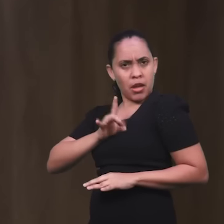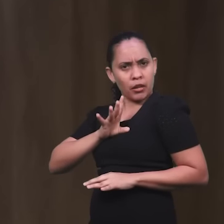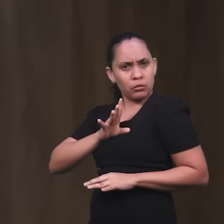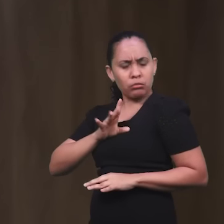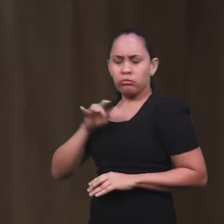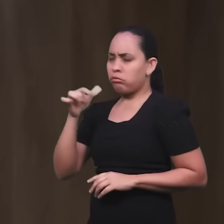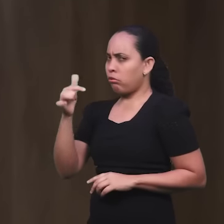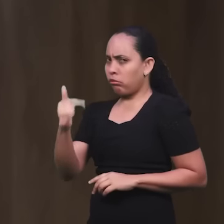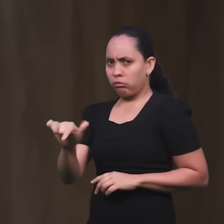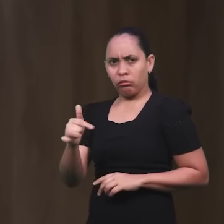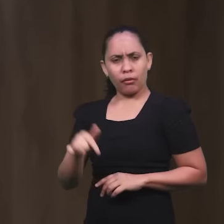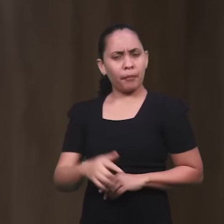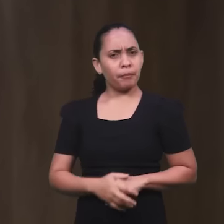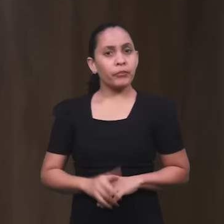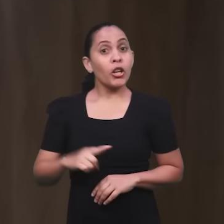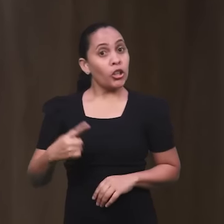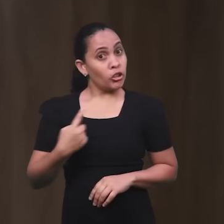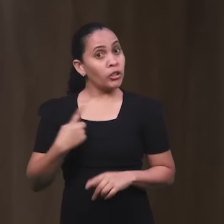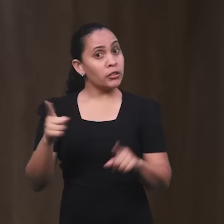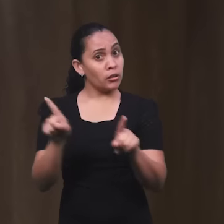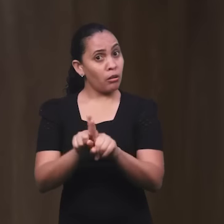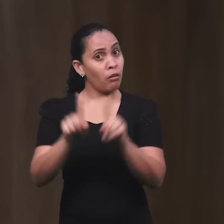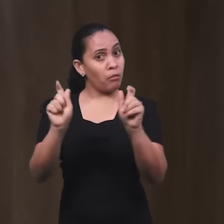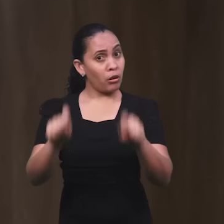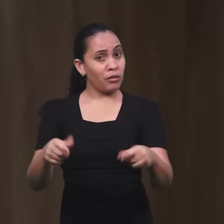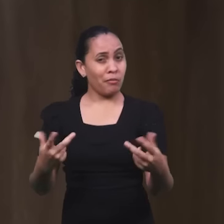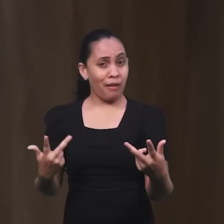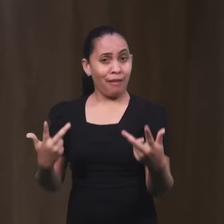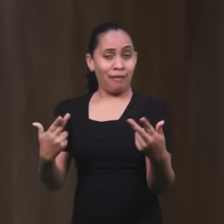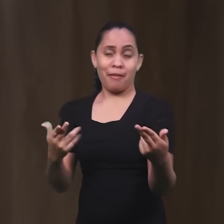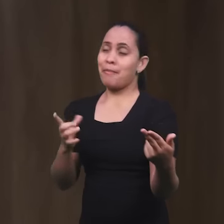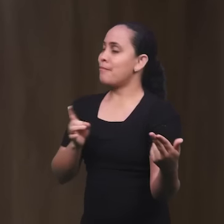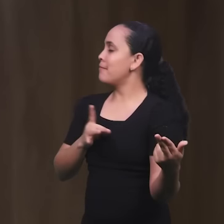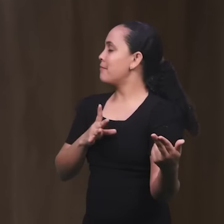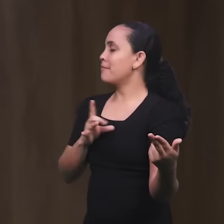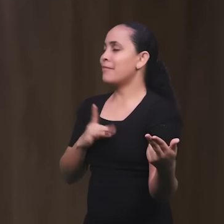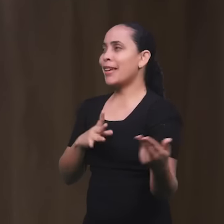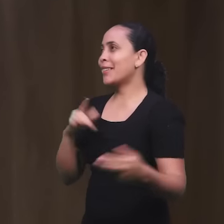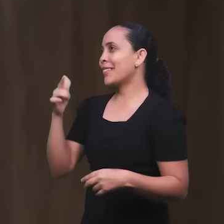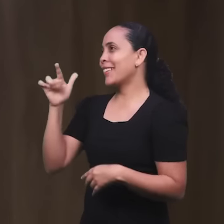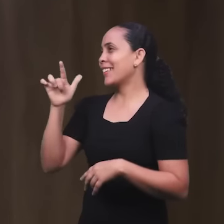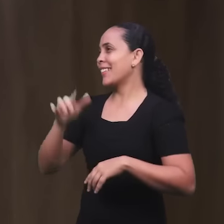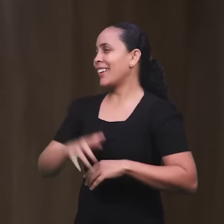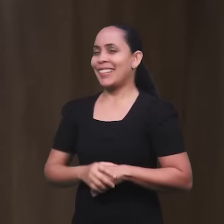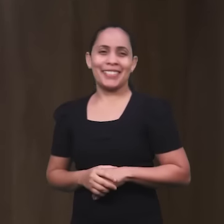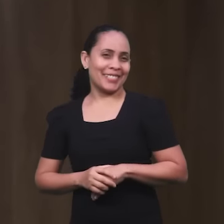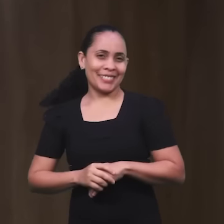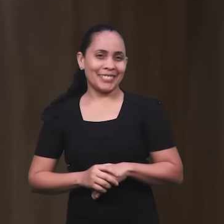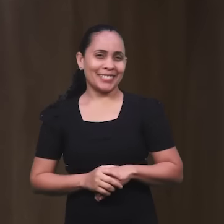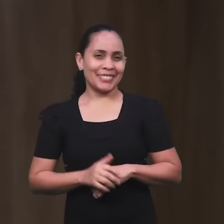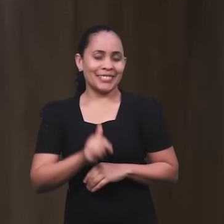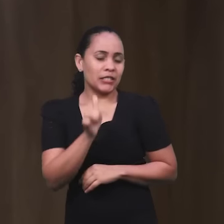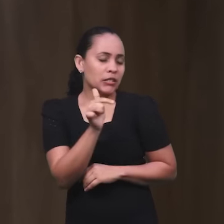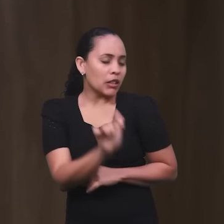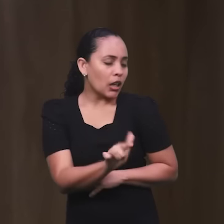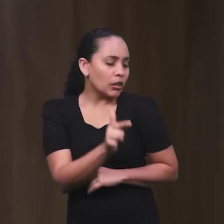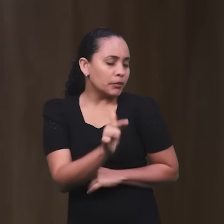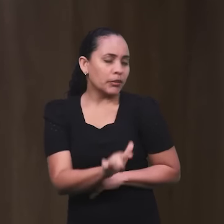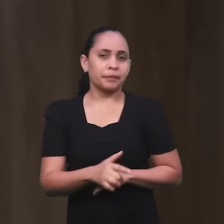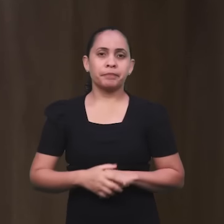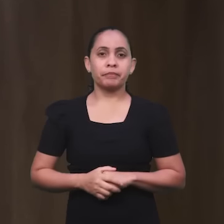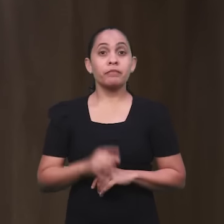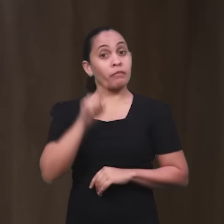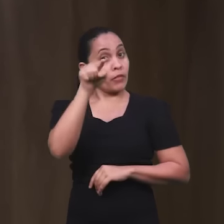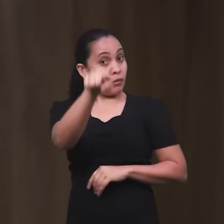nós podemos falar da mesma forma, eu não temeria mal algum, ou seja, eu não teria medo,